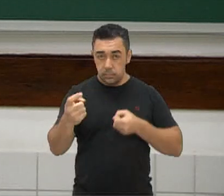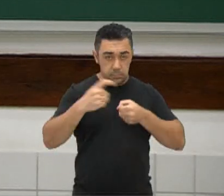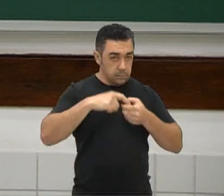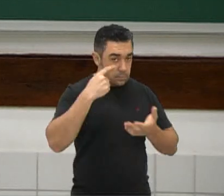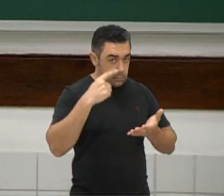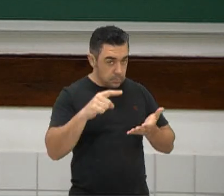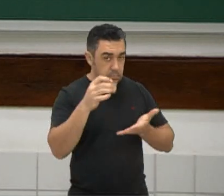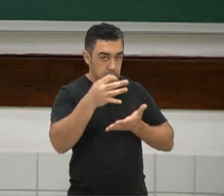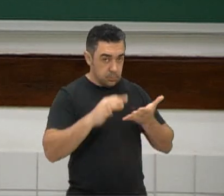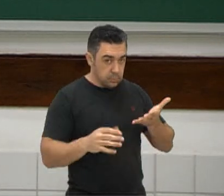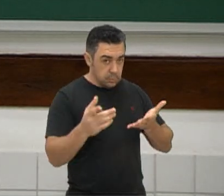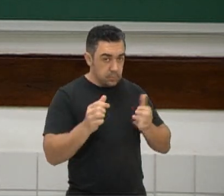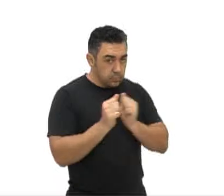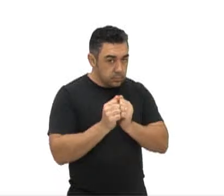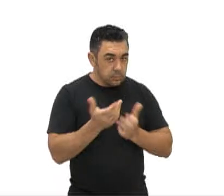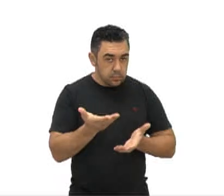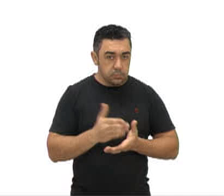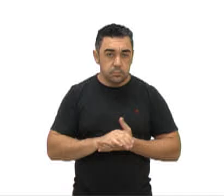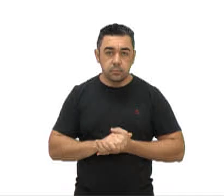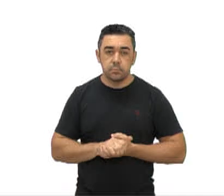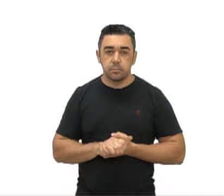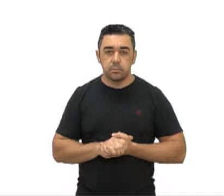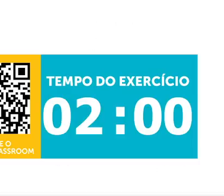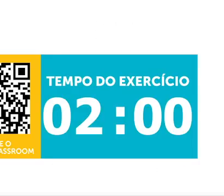voltamos para refletir juntos.